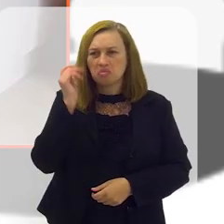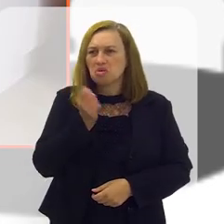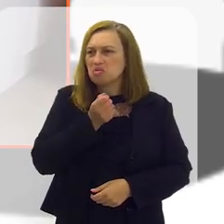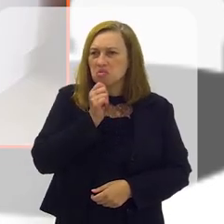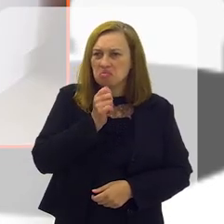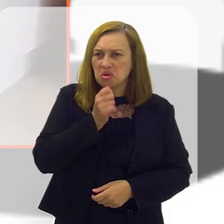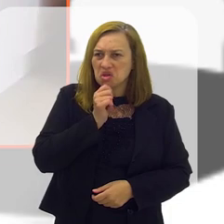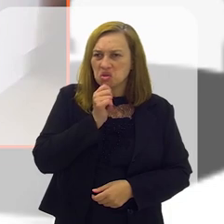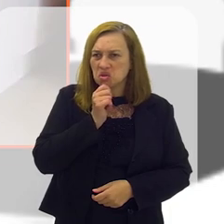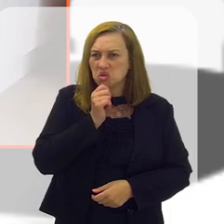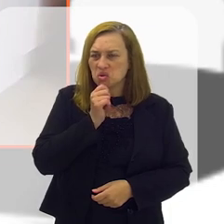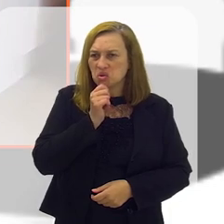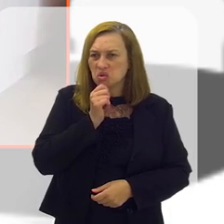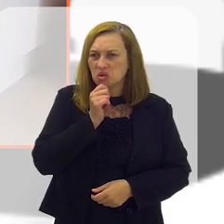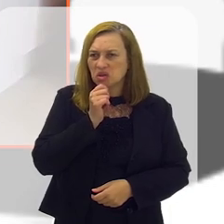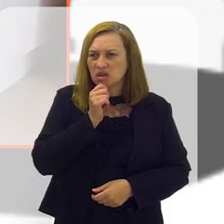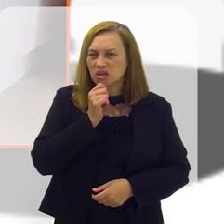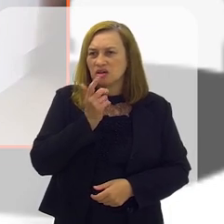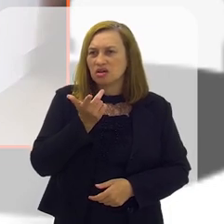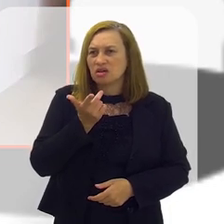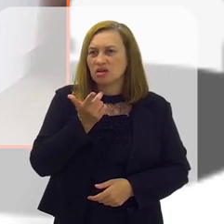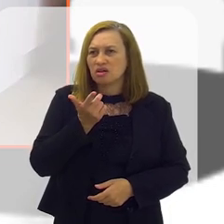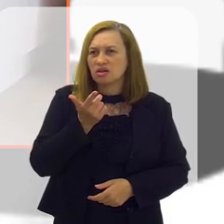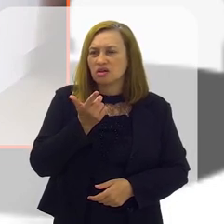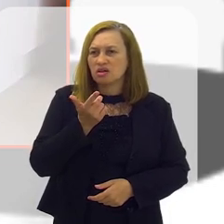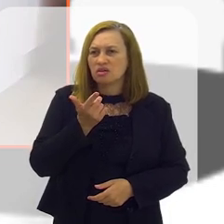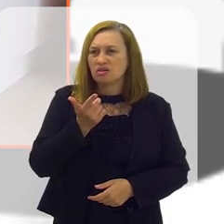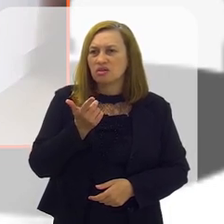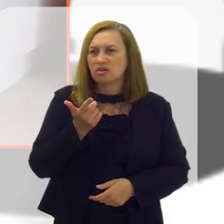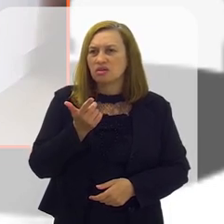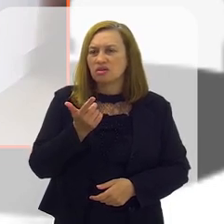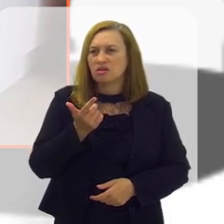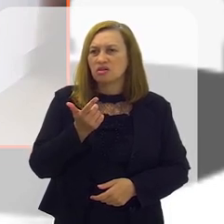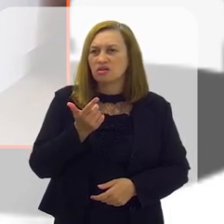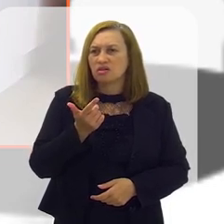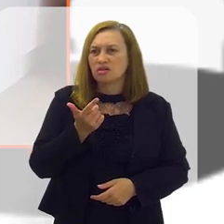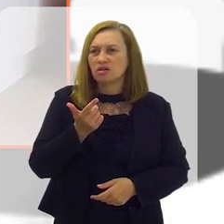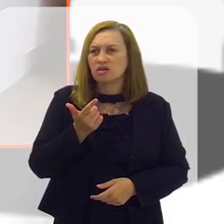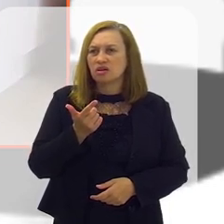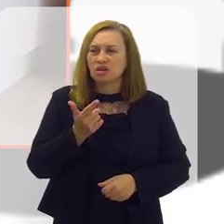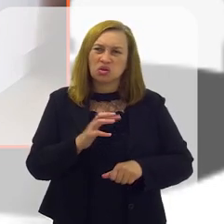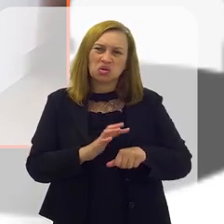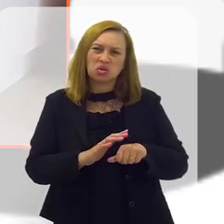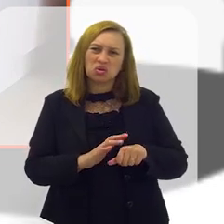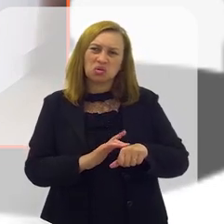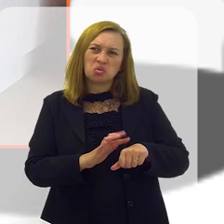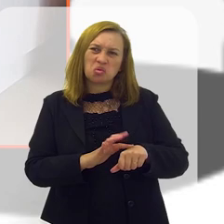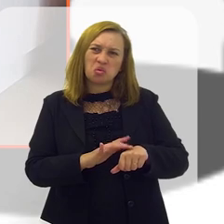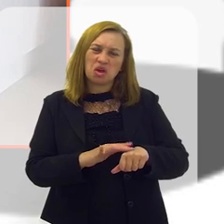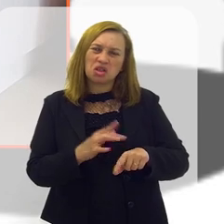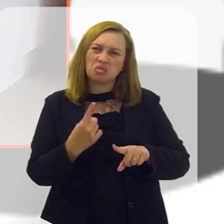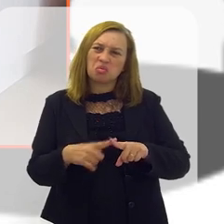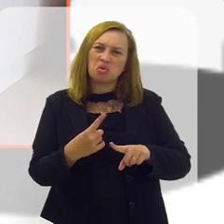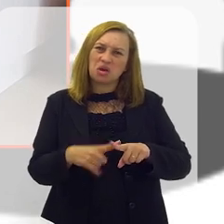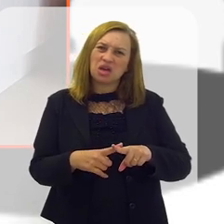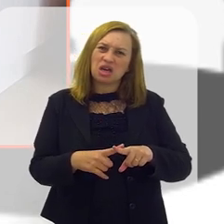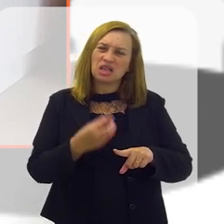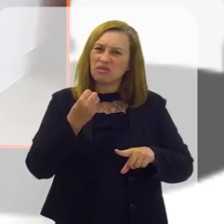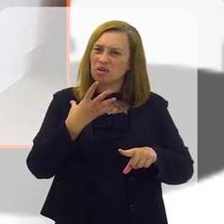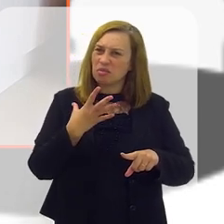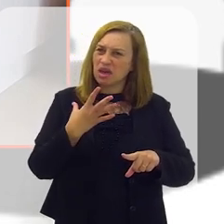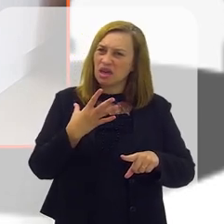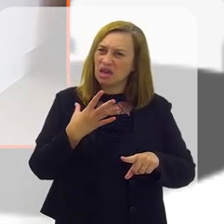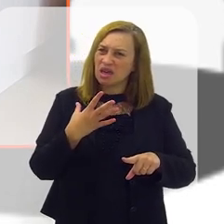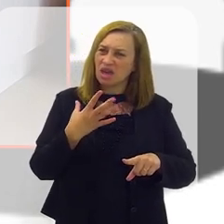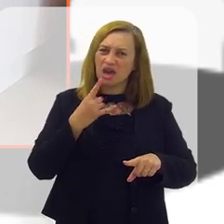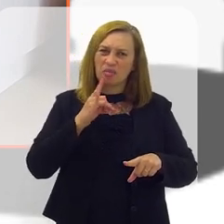ser humano ele vai se tornar portador do alcoolismo porque estava bem emocionalmente. A pessoa bebe em excesso